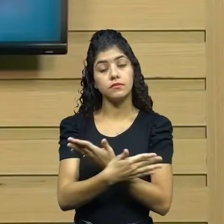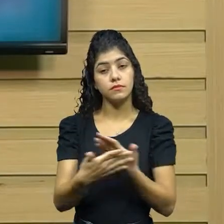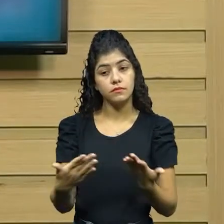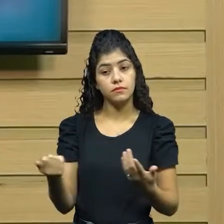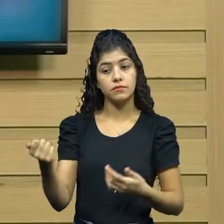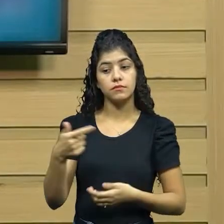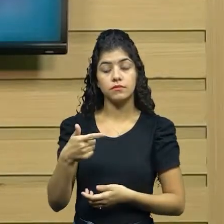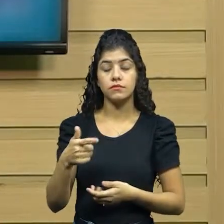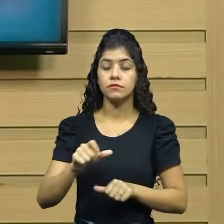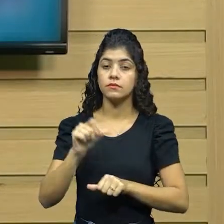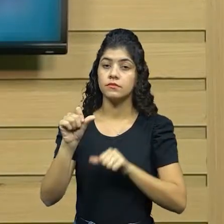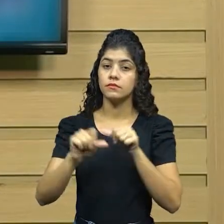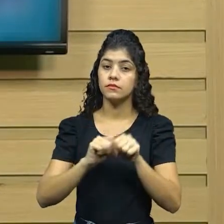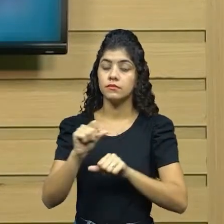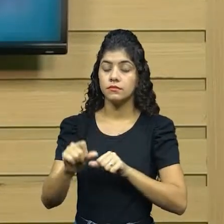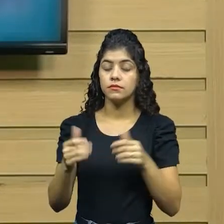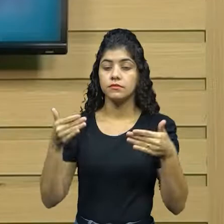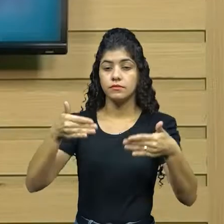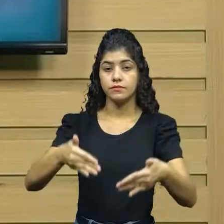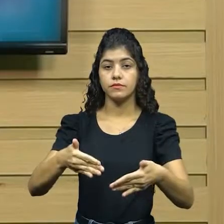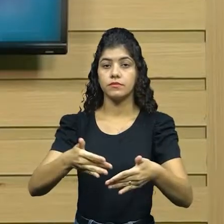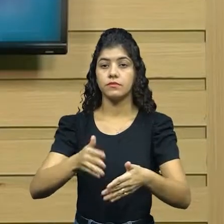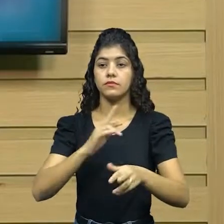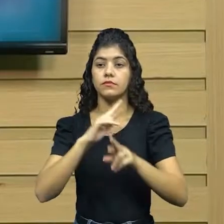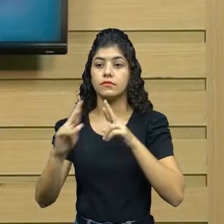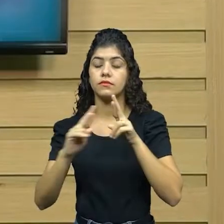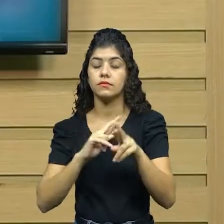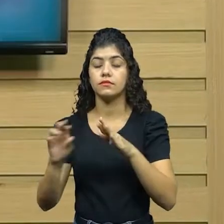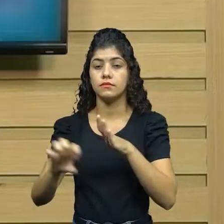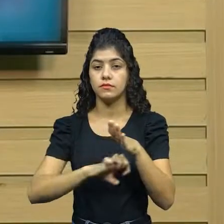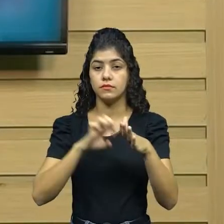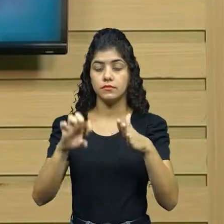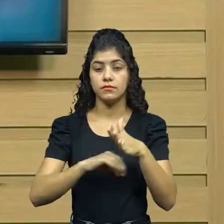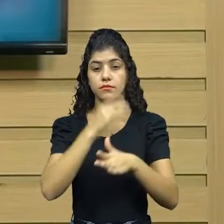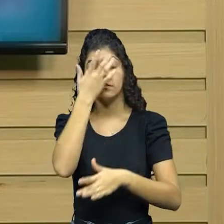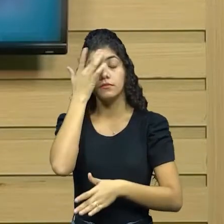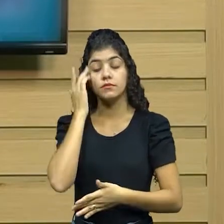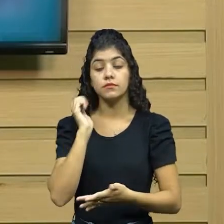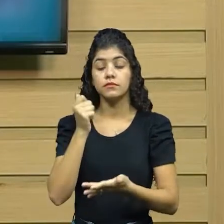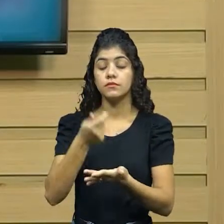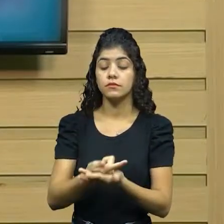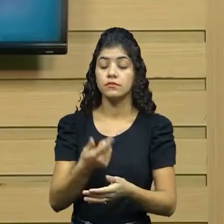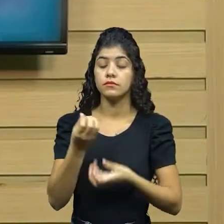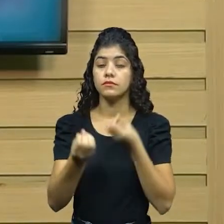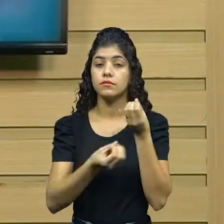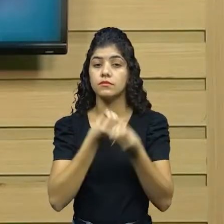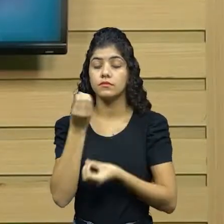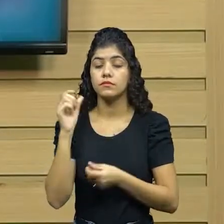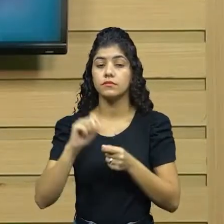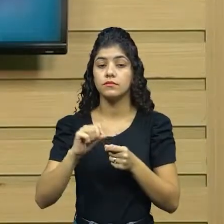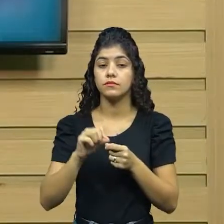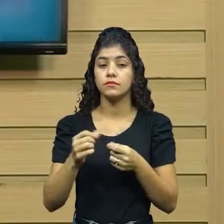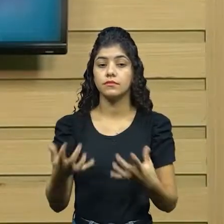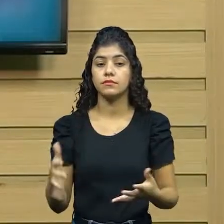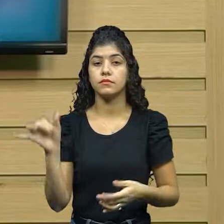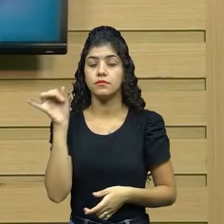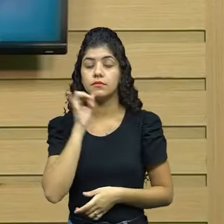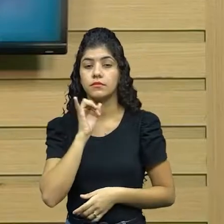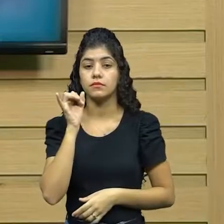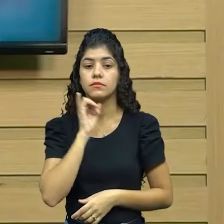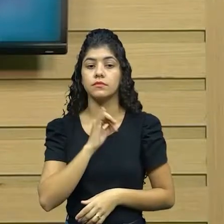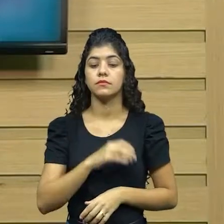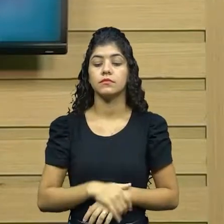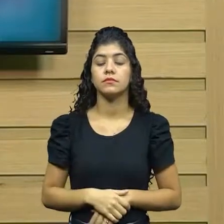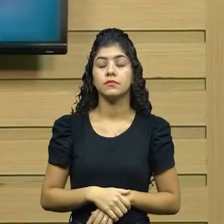relação entre a empresa e o cliente. Como é que é feito isso? Por exemplo, apesar